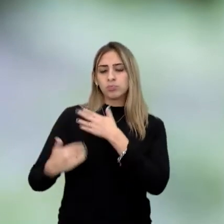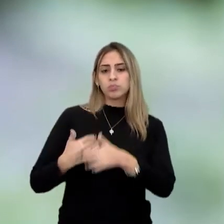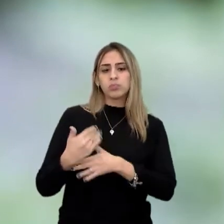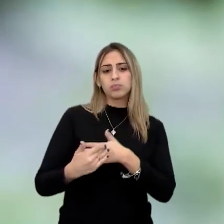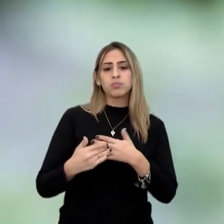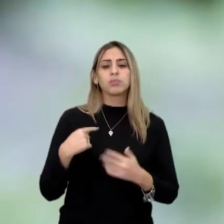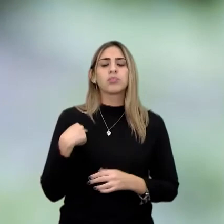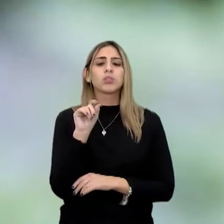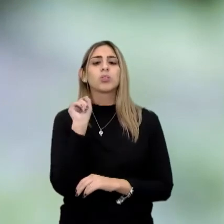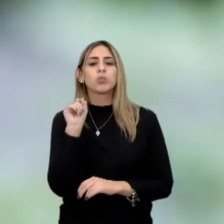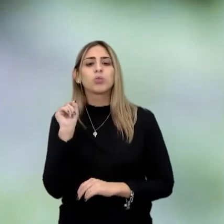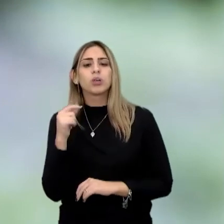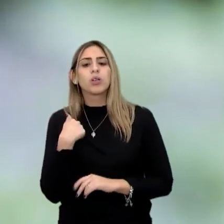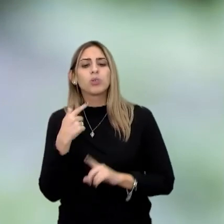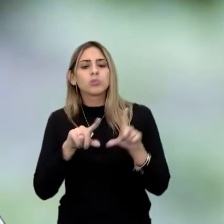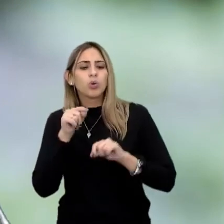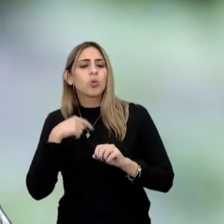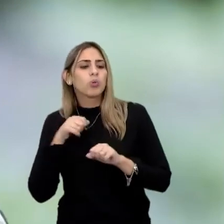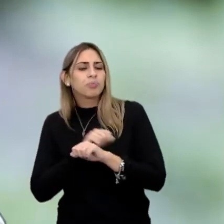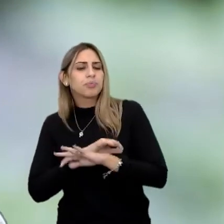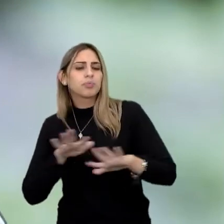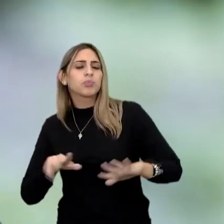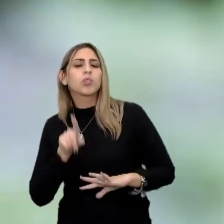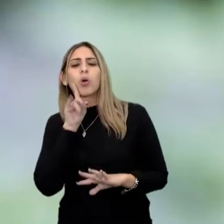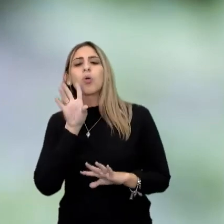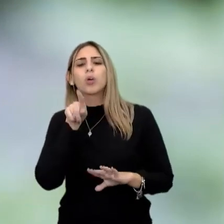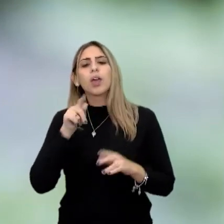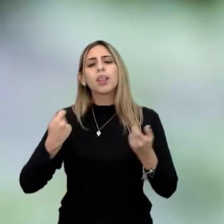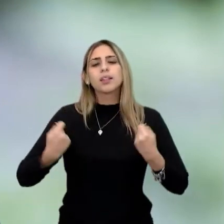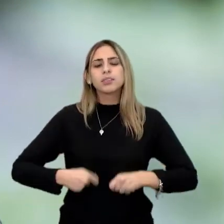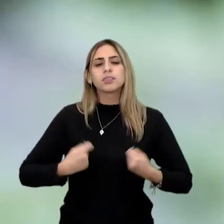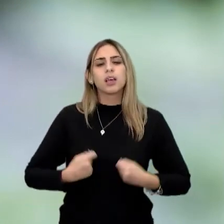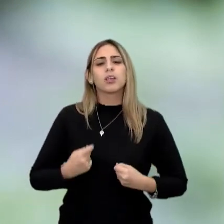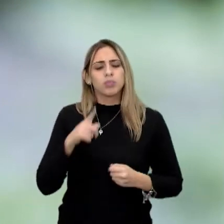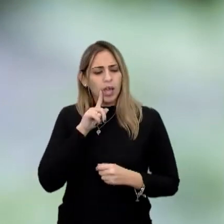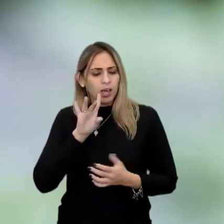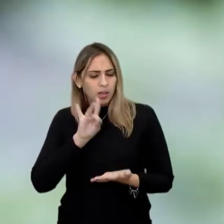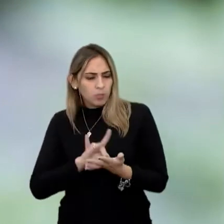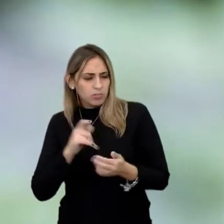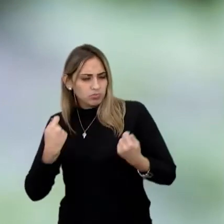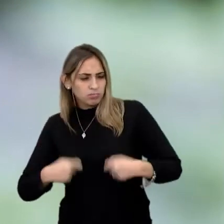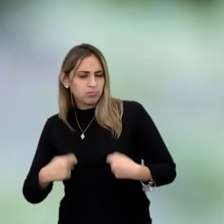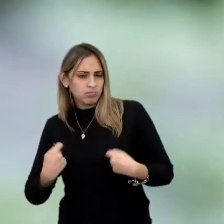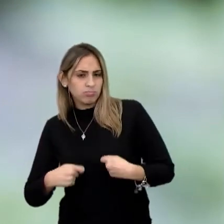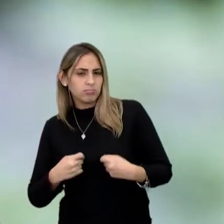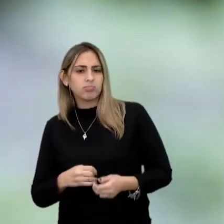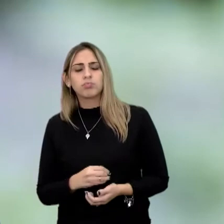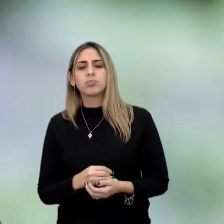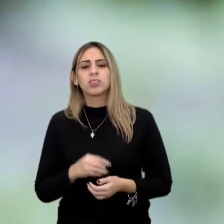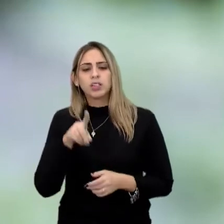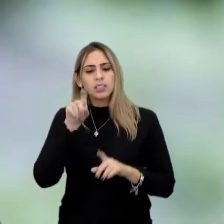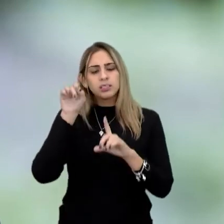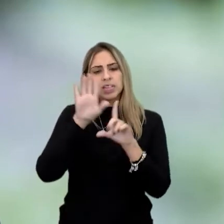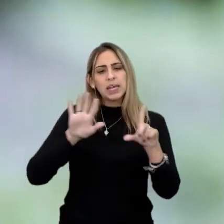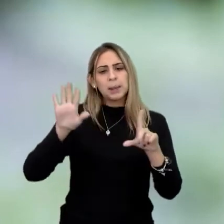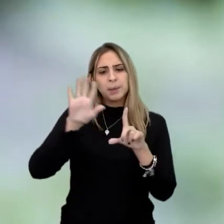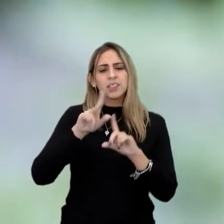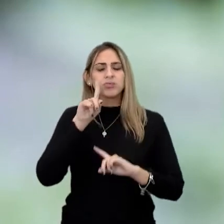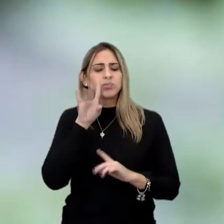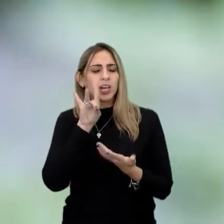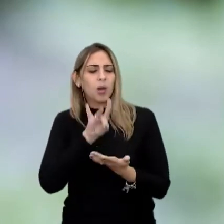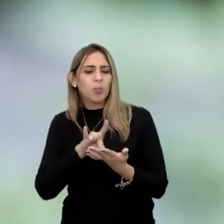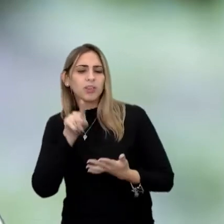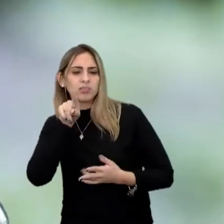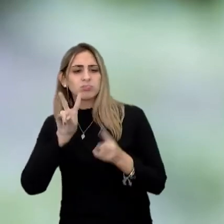de curadoria. O que eu escolho compartilhar? Será que é necessário, realmente necessário, eu colocar, né, essa imagem? E realmente